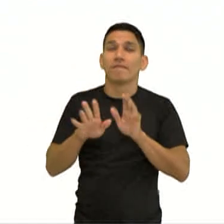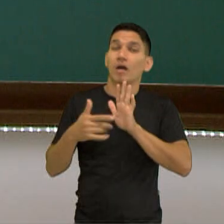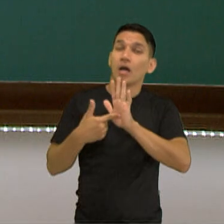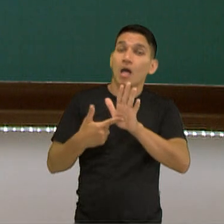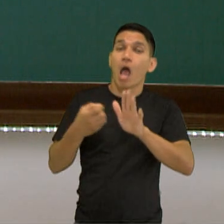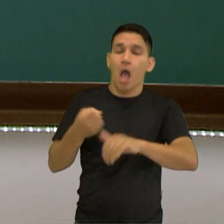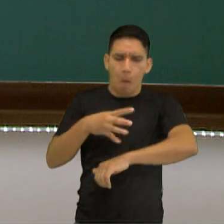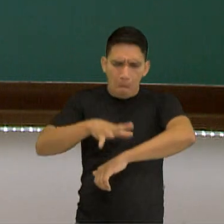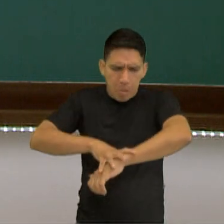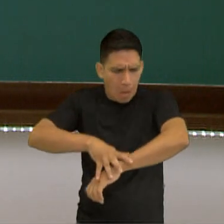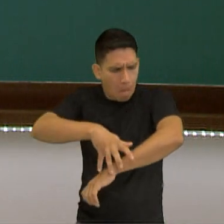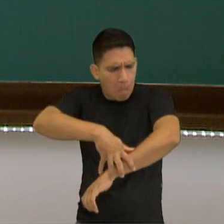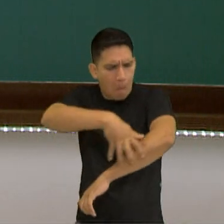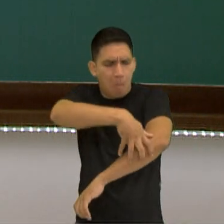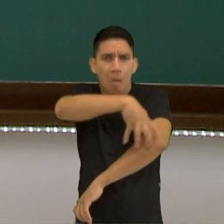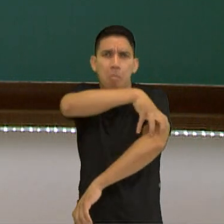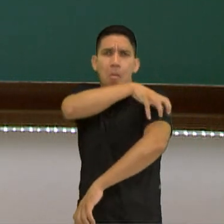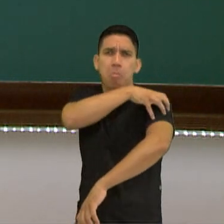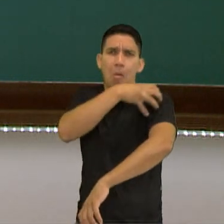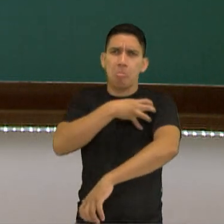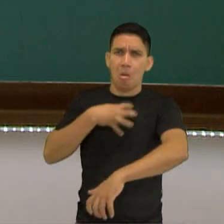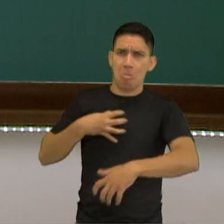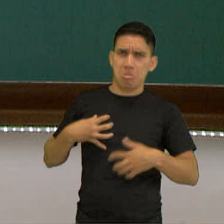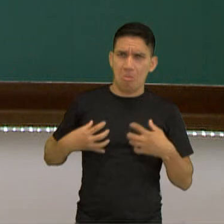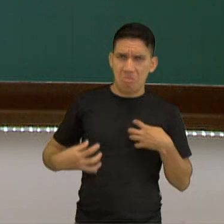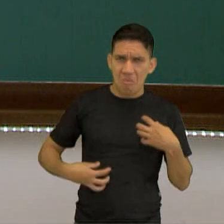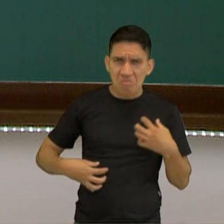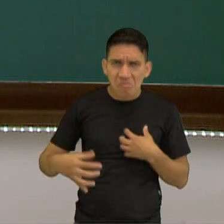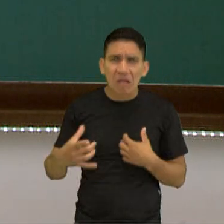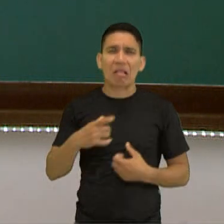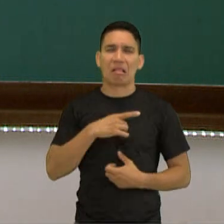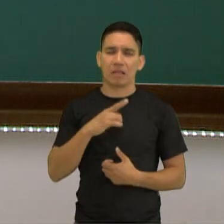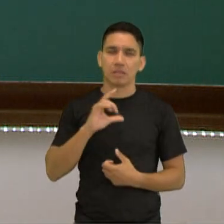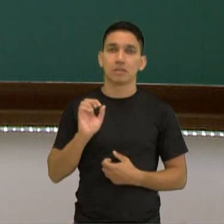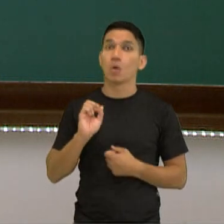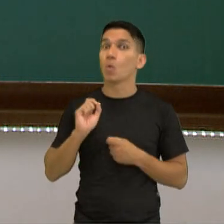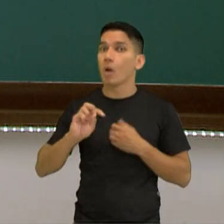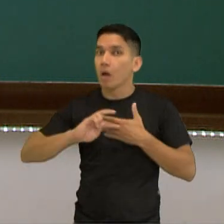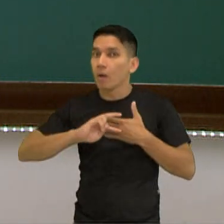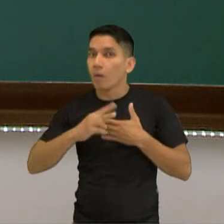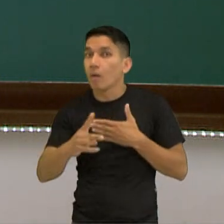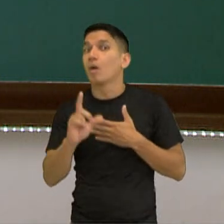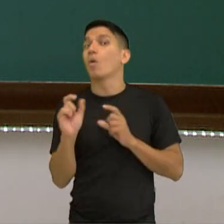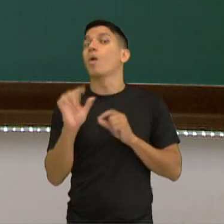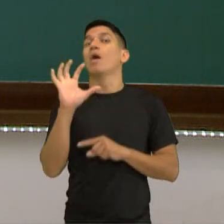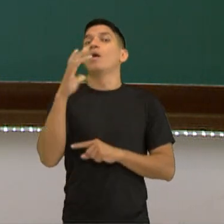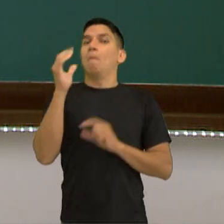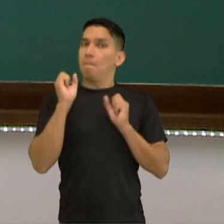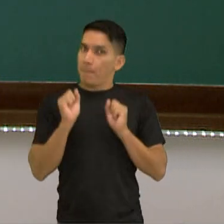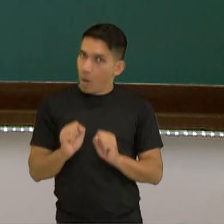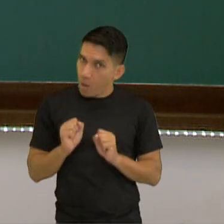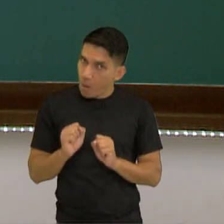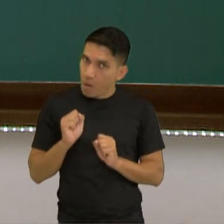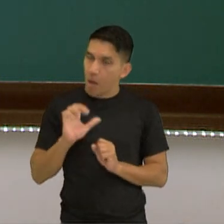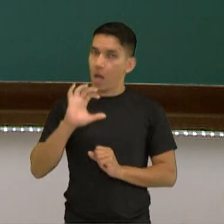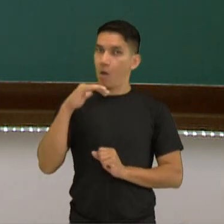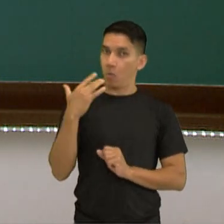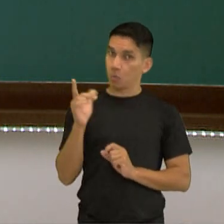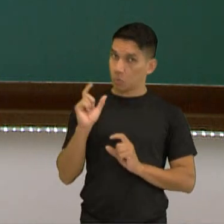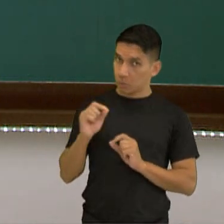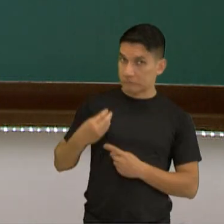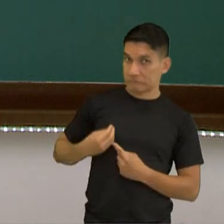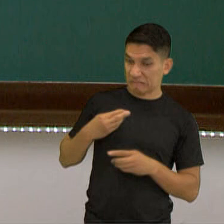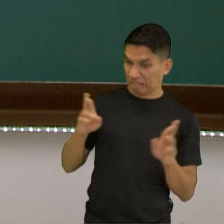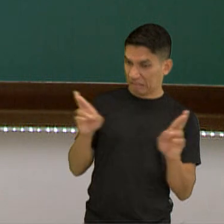apresentar manchas pelo corpo. Uma consequência, algo que pode acontecer, está